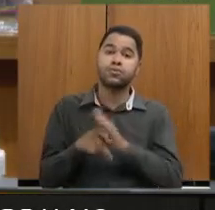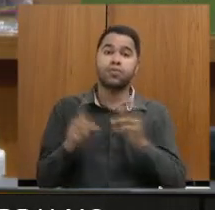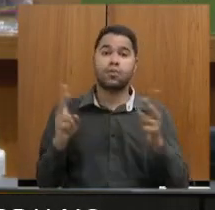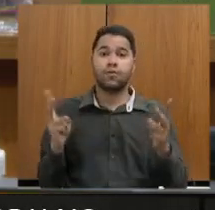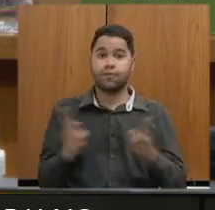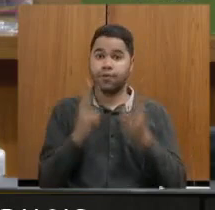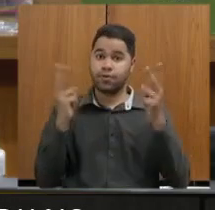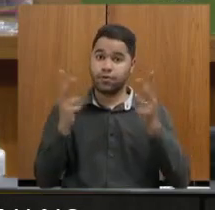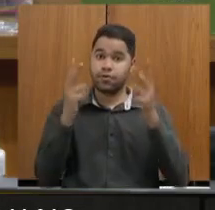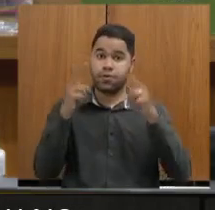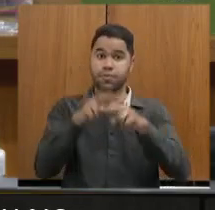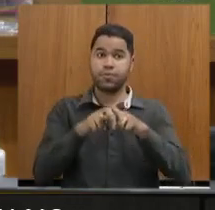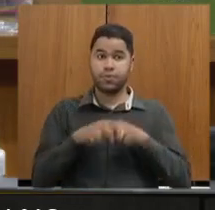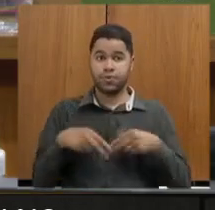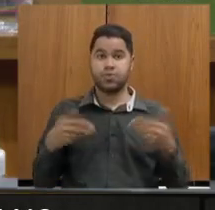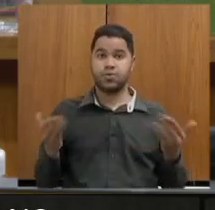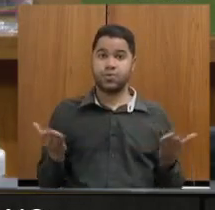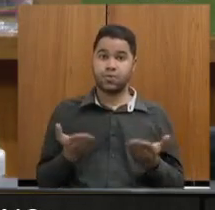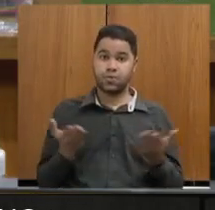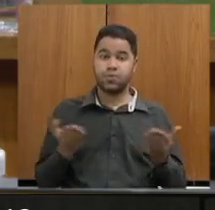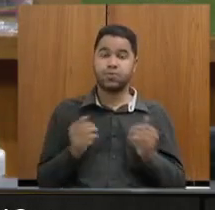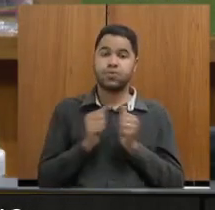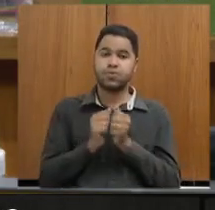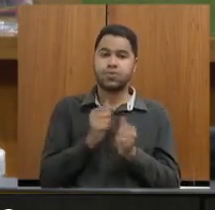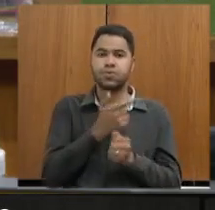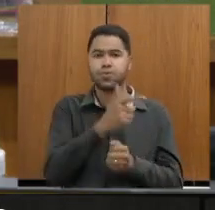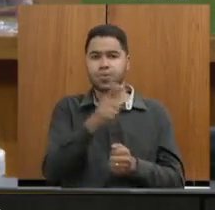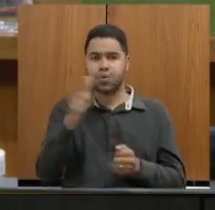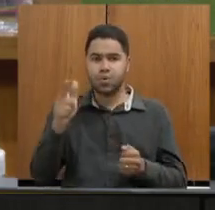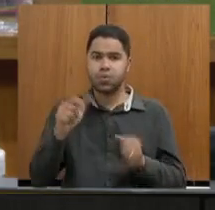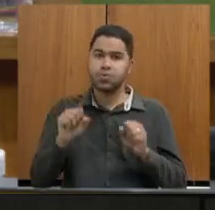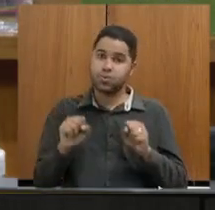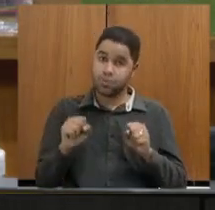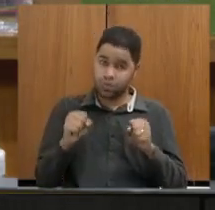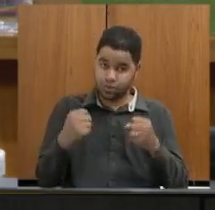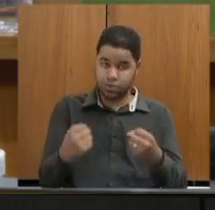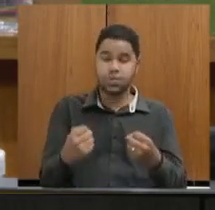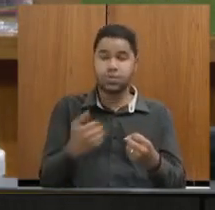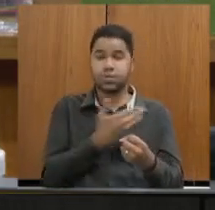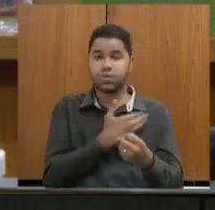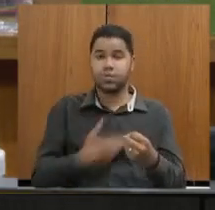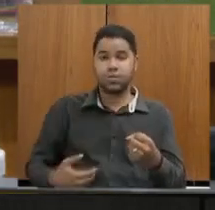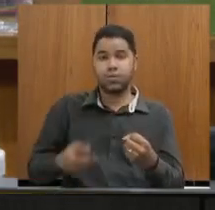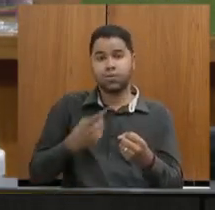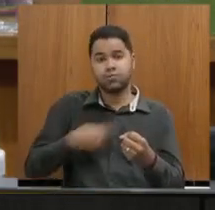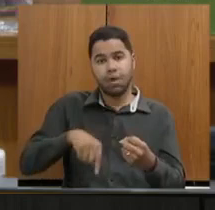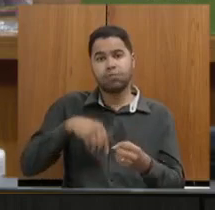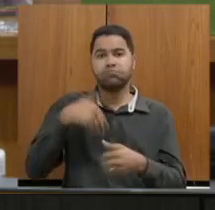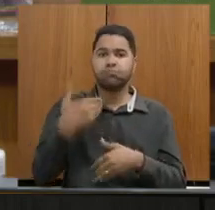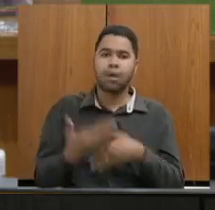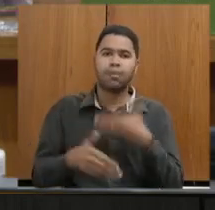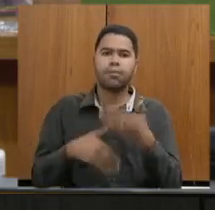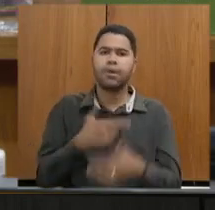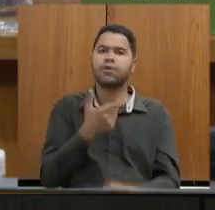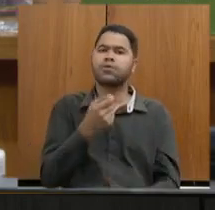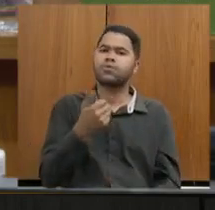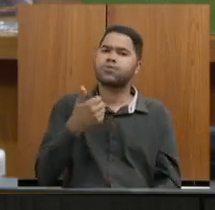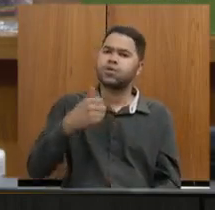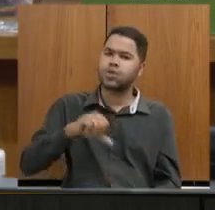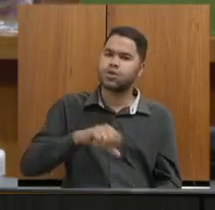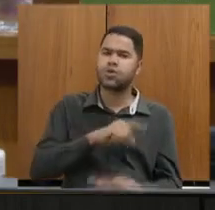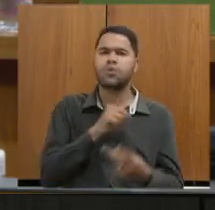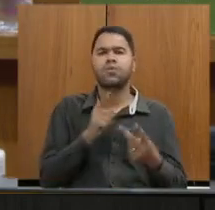valorizaram e é por isso que hoje né juntamente com todas as o curso de segurança pública nós vemos evoluindo né em